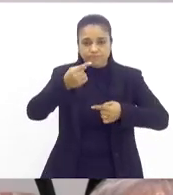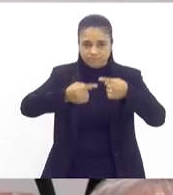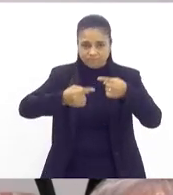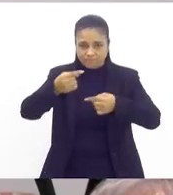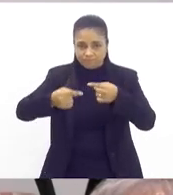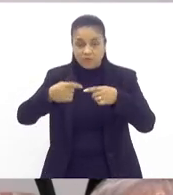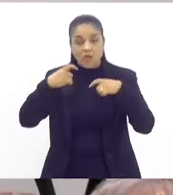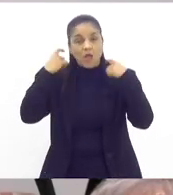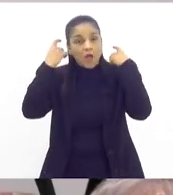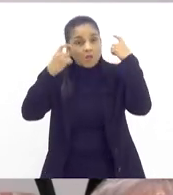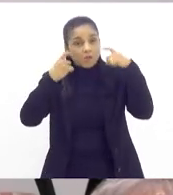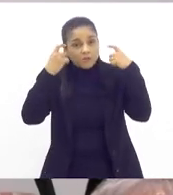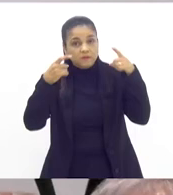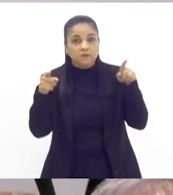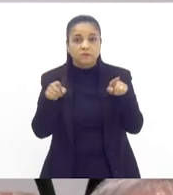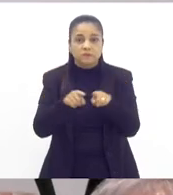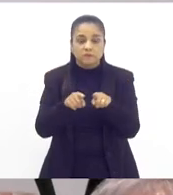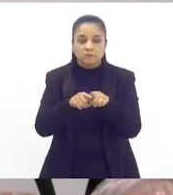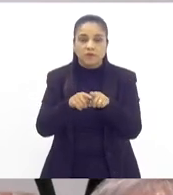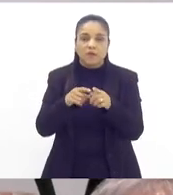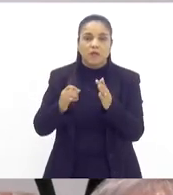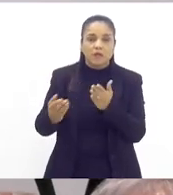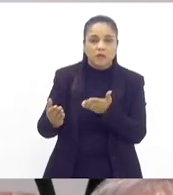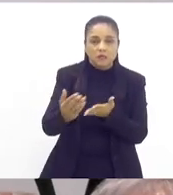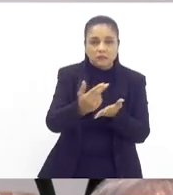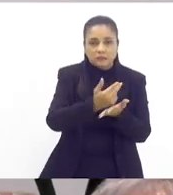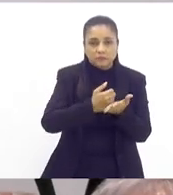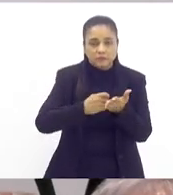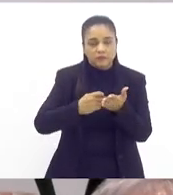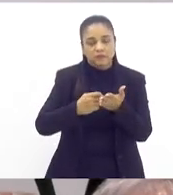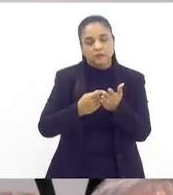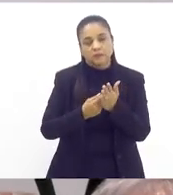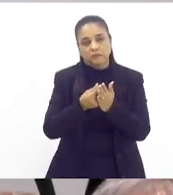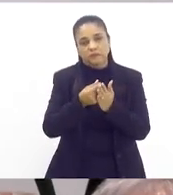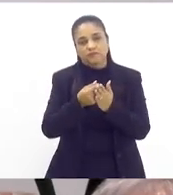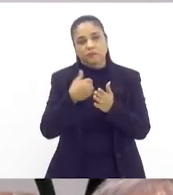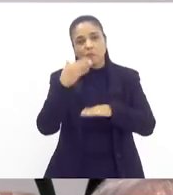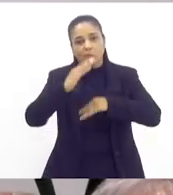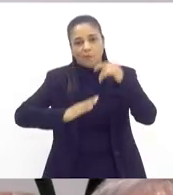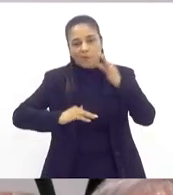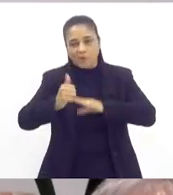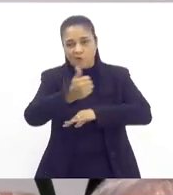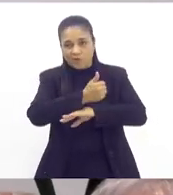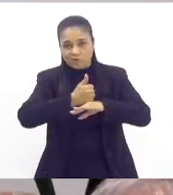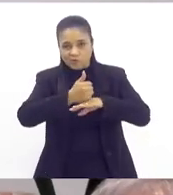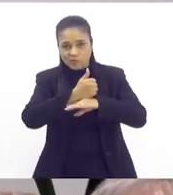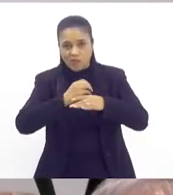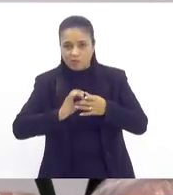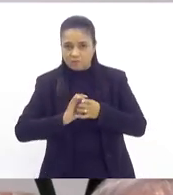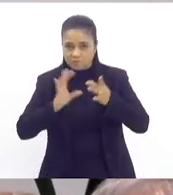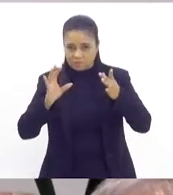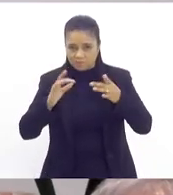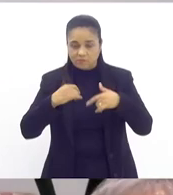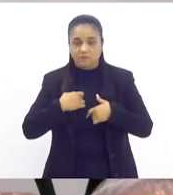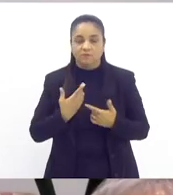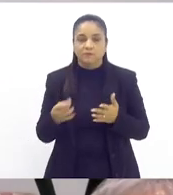com relação, por exemplo, à tributação dos profissionais liberais dentro do regime de serviços. O senhor bem colocou que